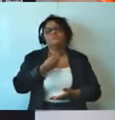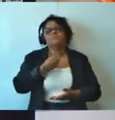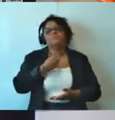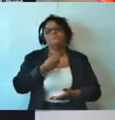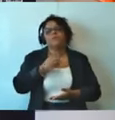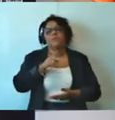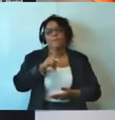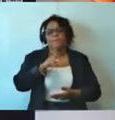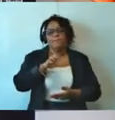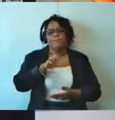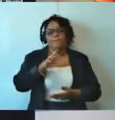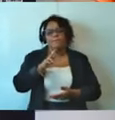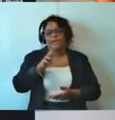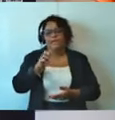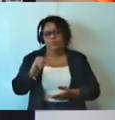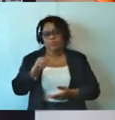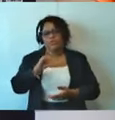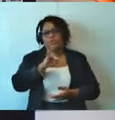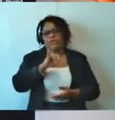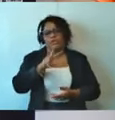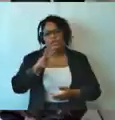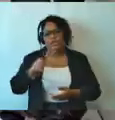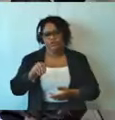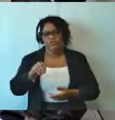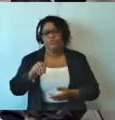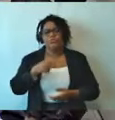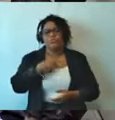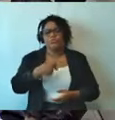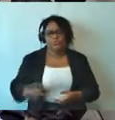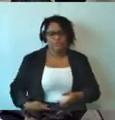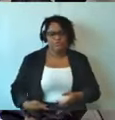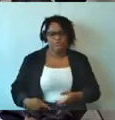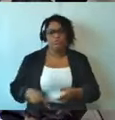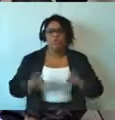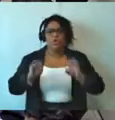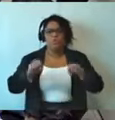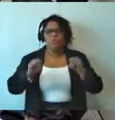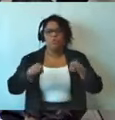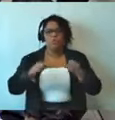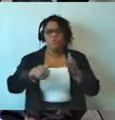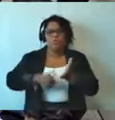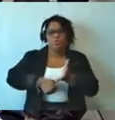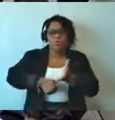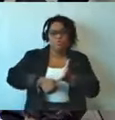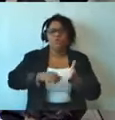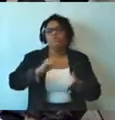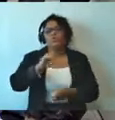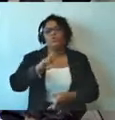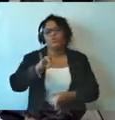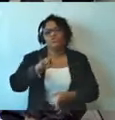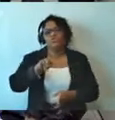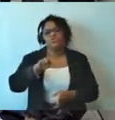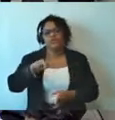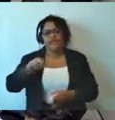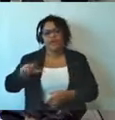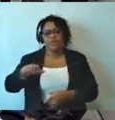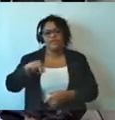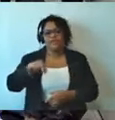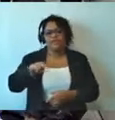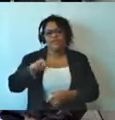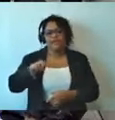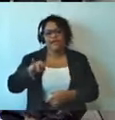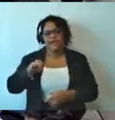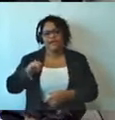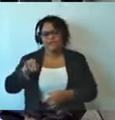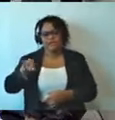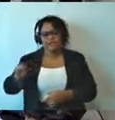Pedro Ivo Braga, que é presidente do Motoclube Original Niners. Por favor, sente-se aqui conosco. Quero